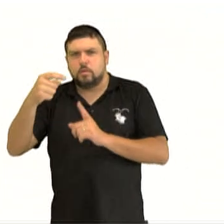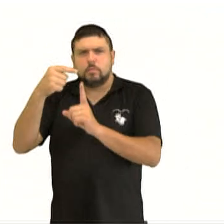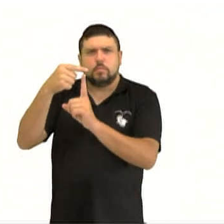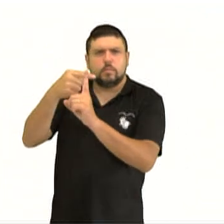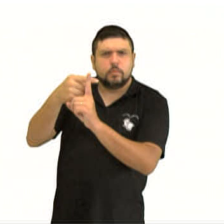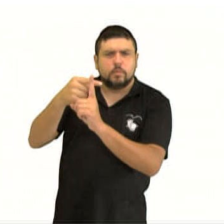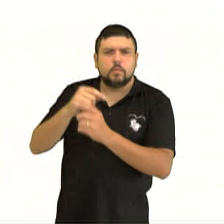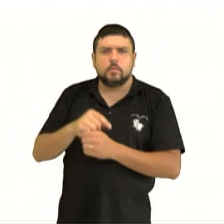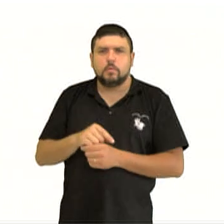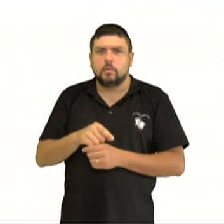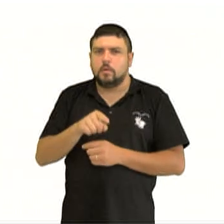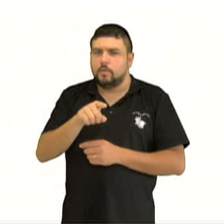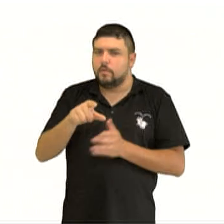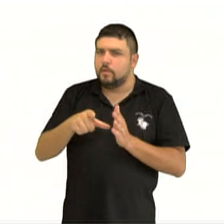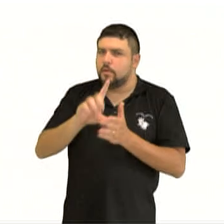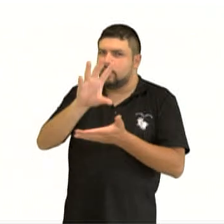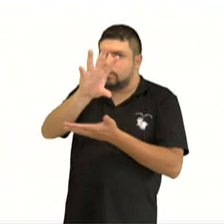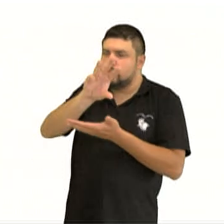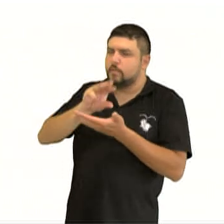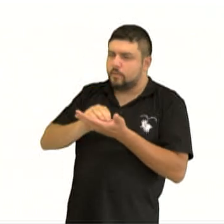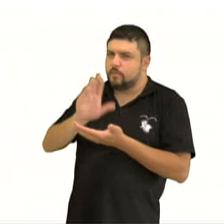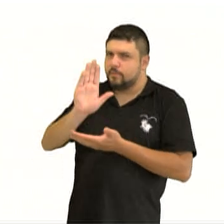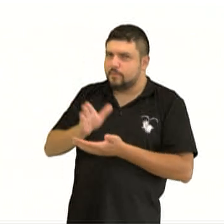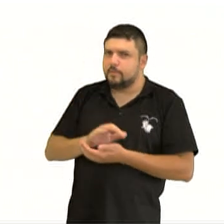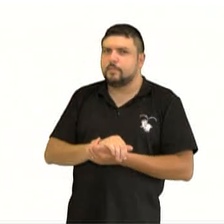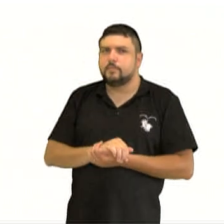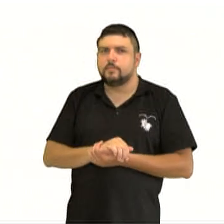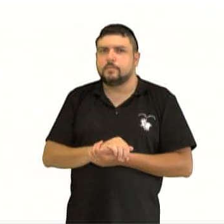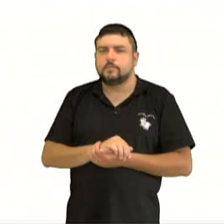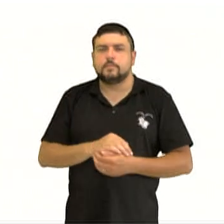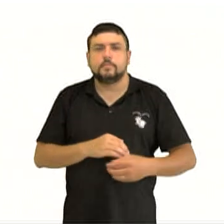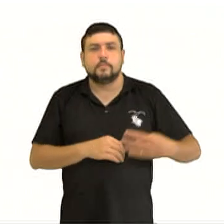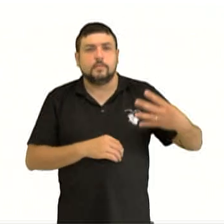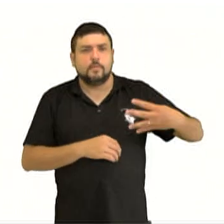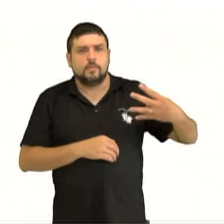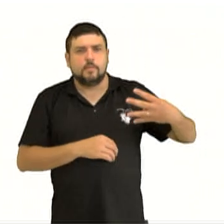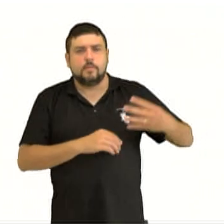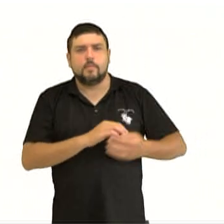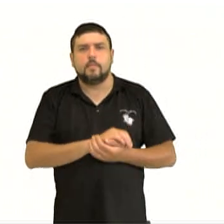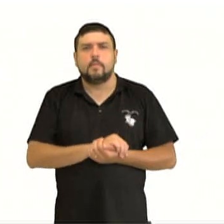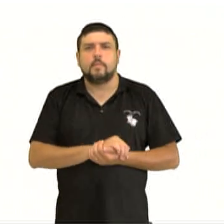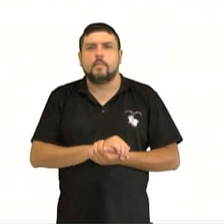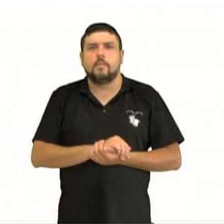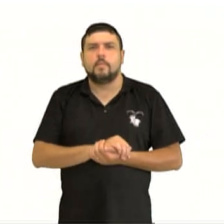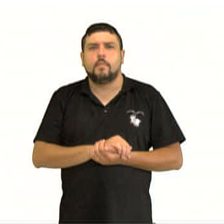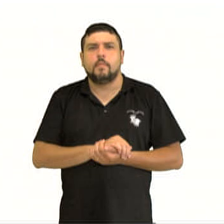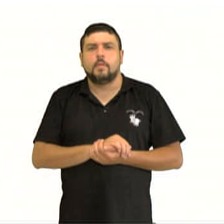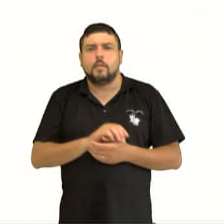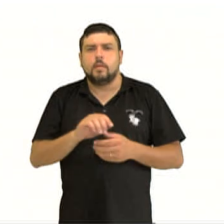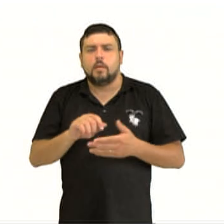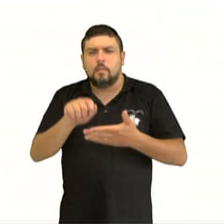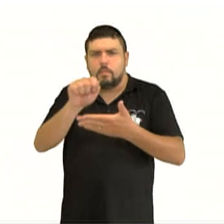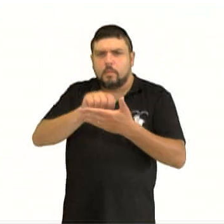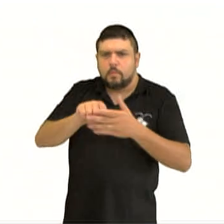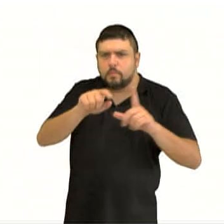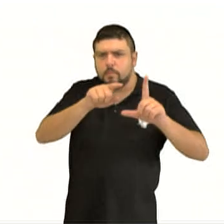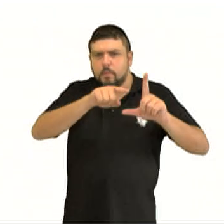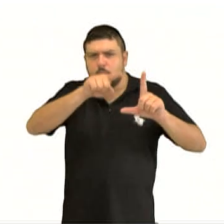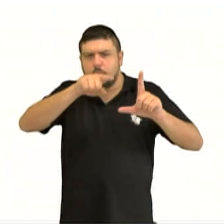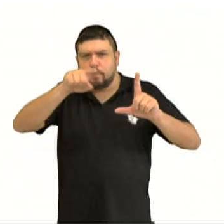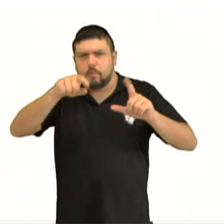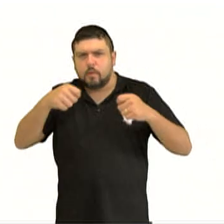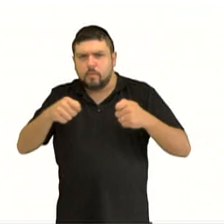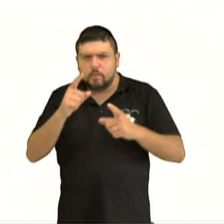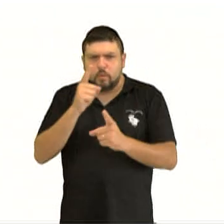você copiou hoje, não é? E a quarta, para construir gráficos, precisamos encontrar os valores de x e